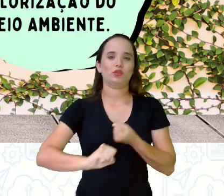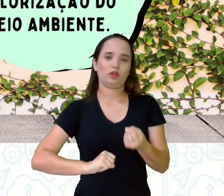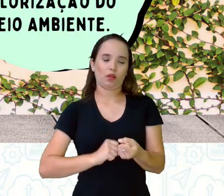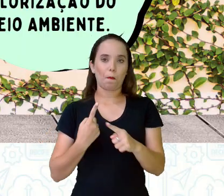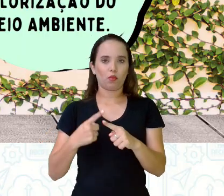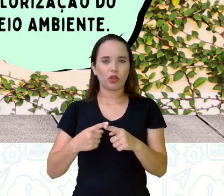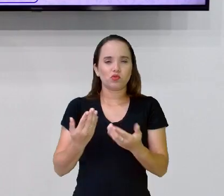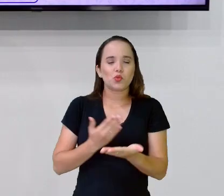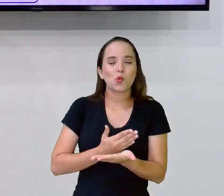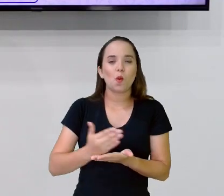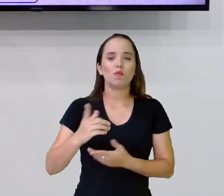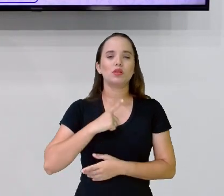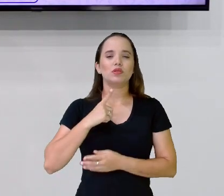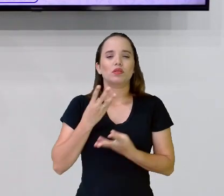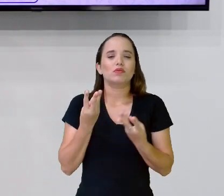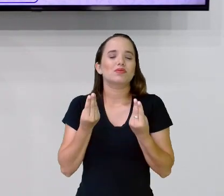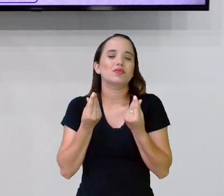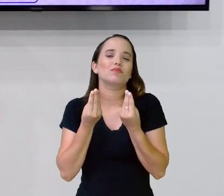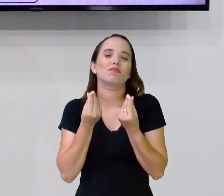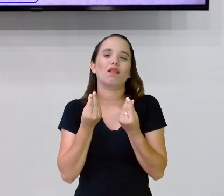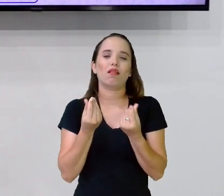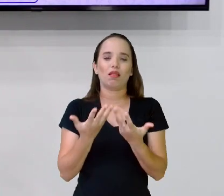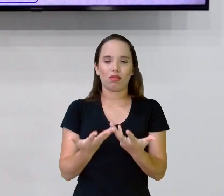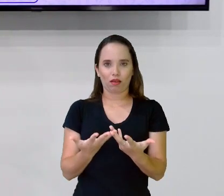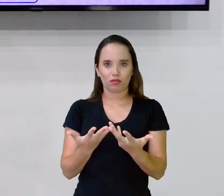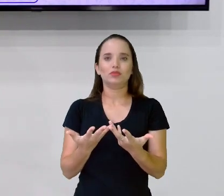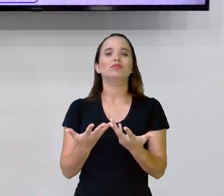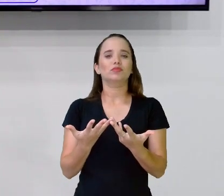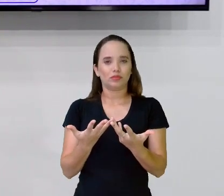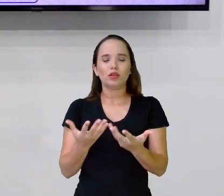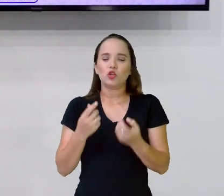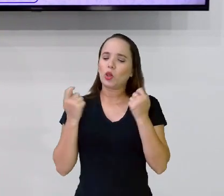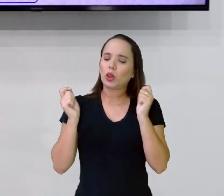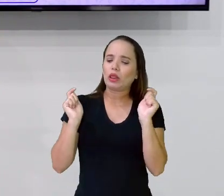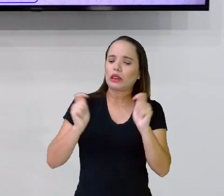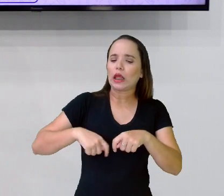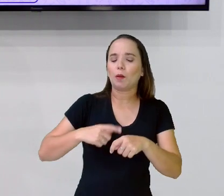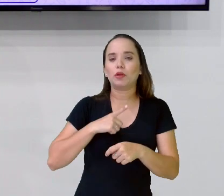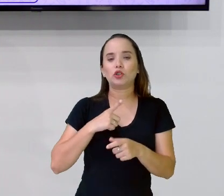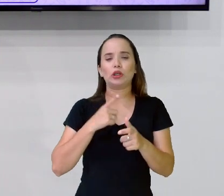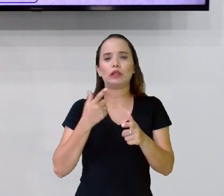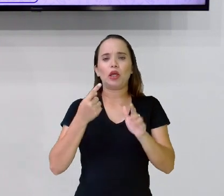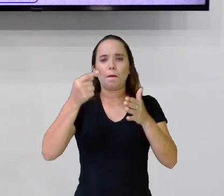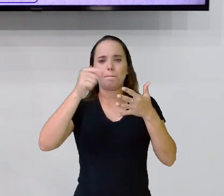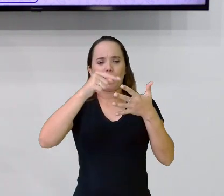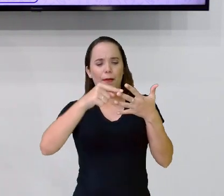pelas problemáticas, que a gente pode elencar várias problemáticas ambientais aqui que a gente